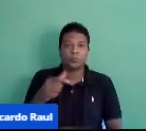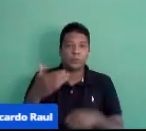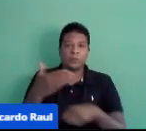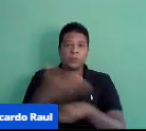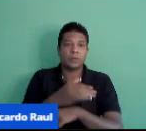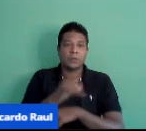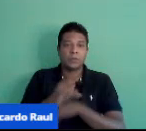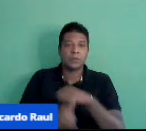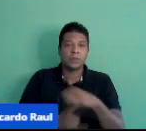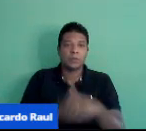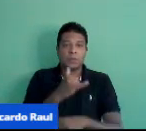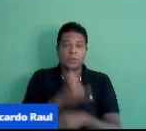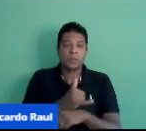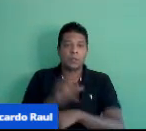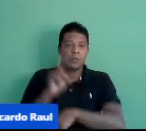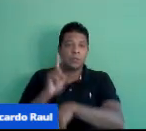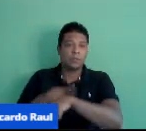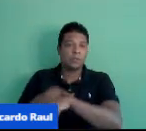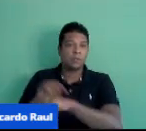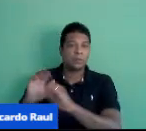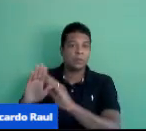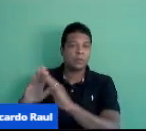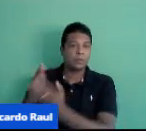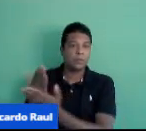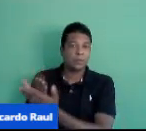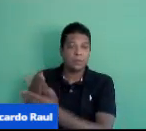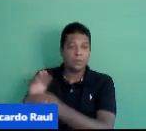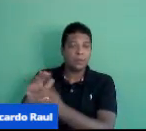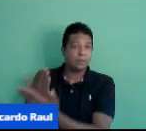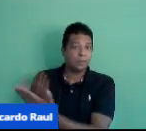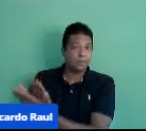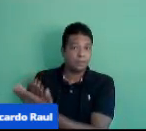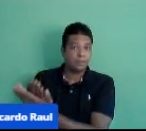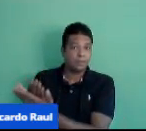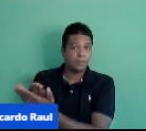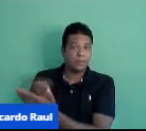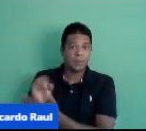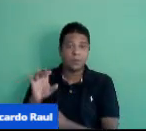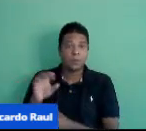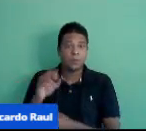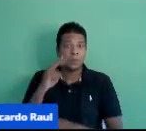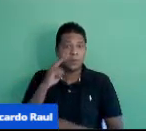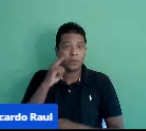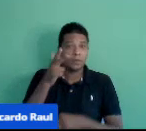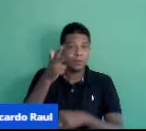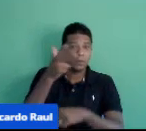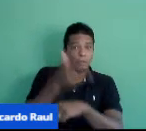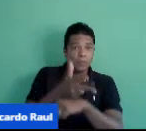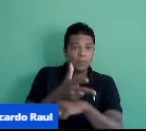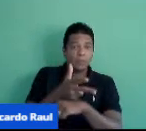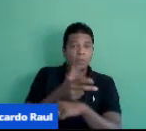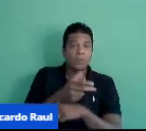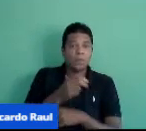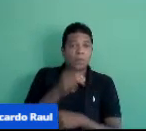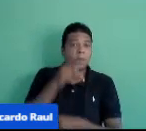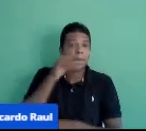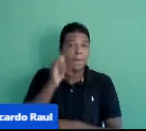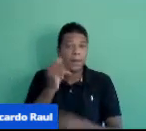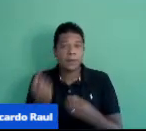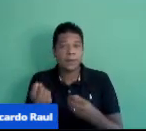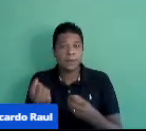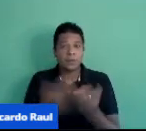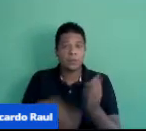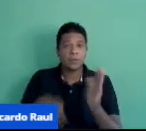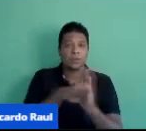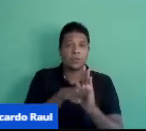da sua aula, né? Ele só vai assistir a aula quando o seu pai chegar em casa, né? Então, ele vai assistir essa